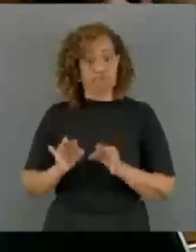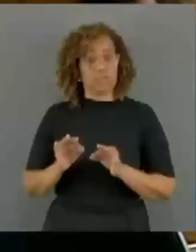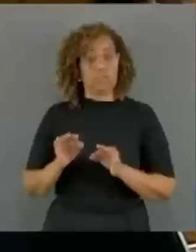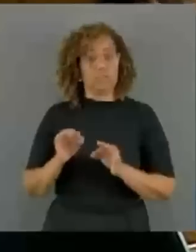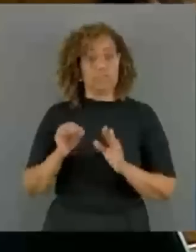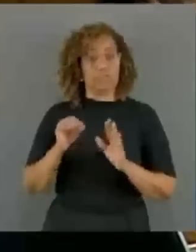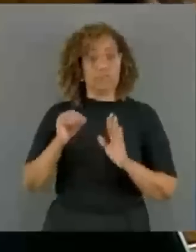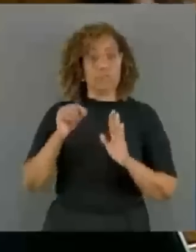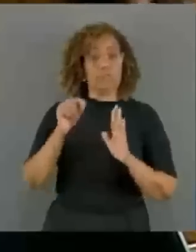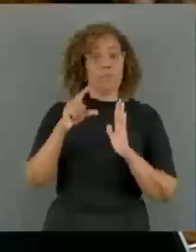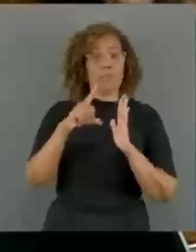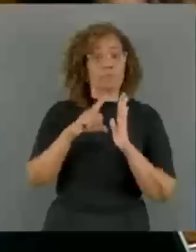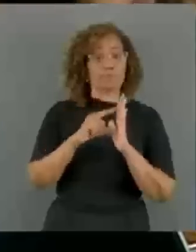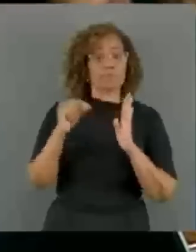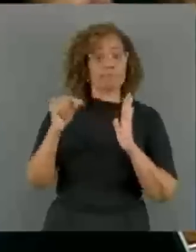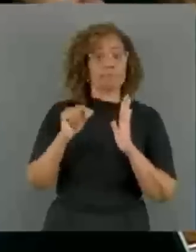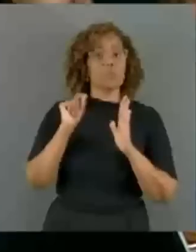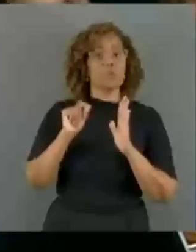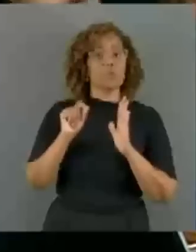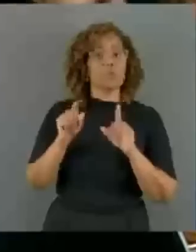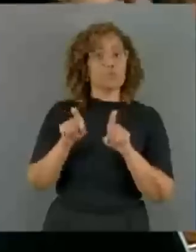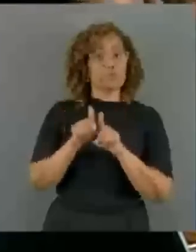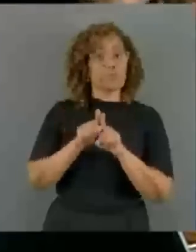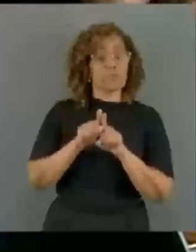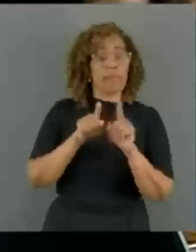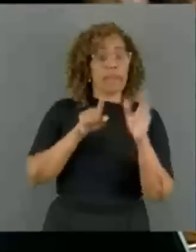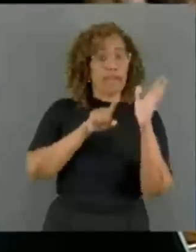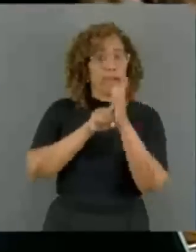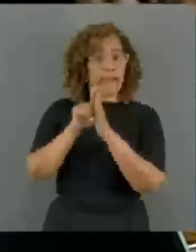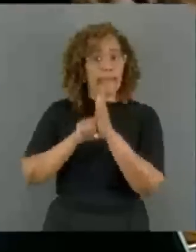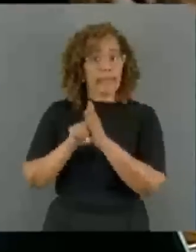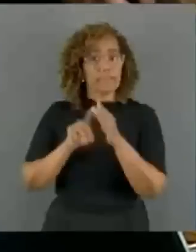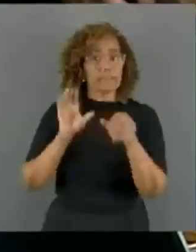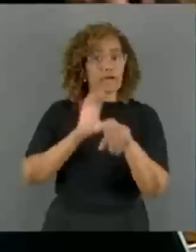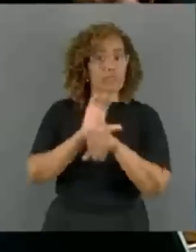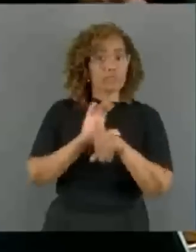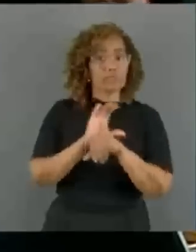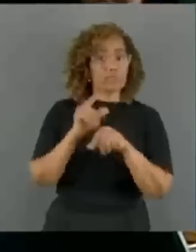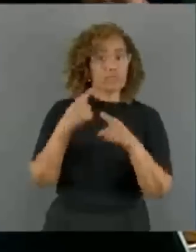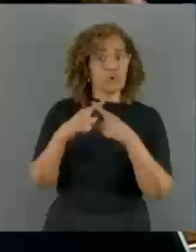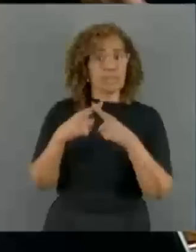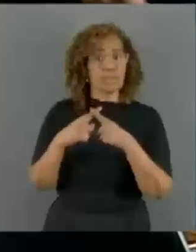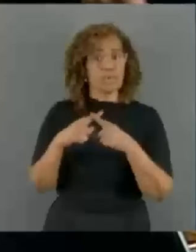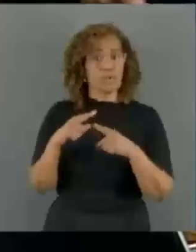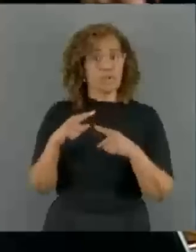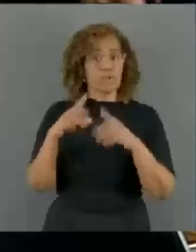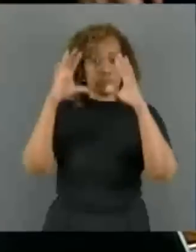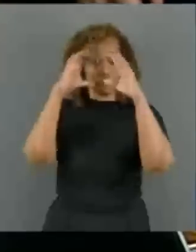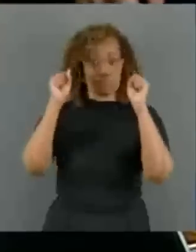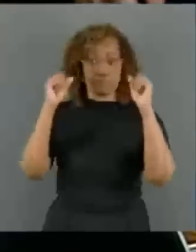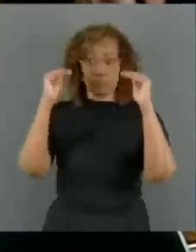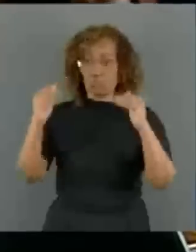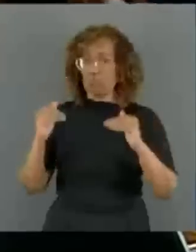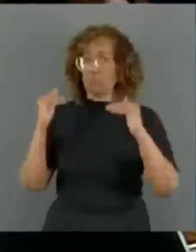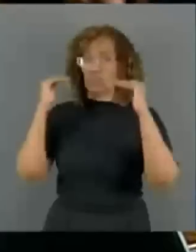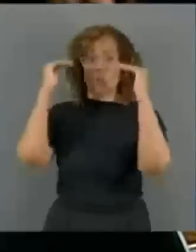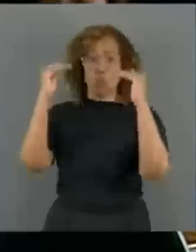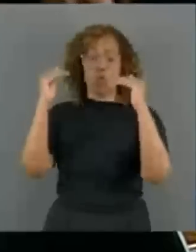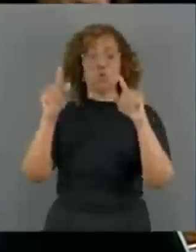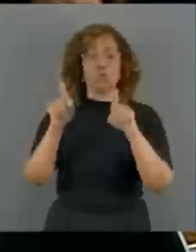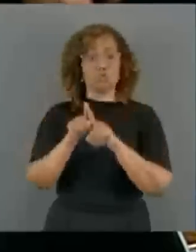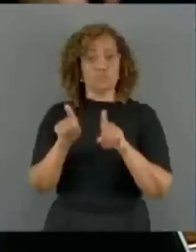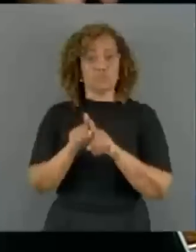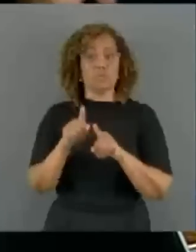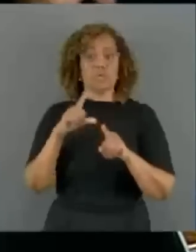analisar a constitucionalidade. Ora, a Suprema Corte do nosso país já se debruçou sobre trânsito